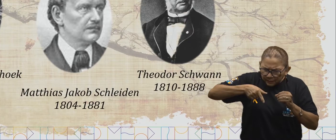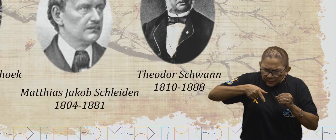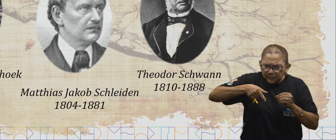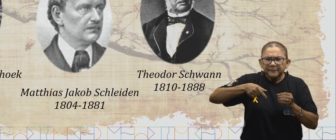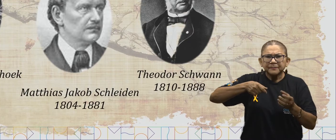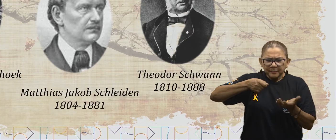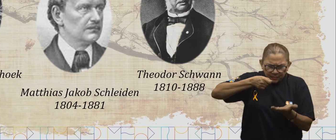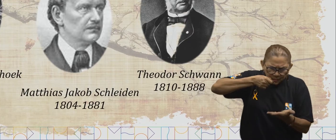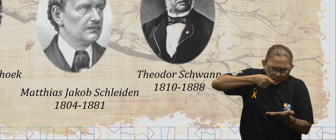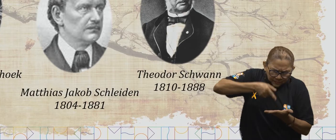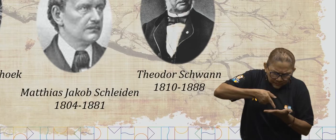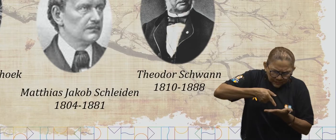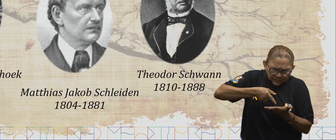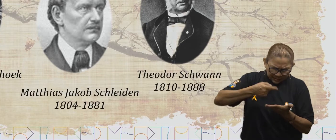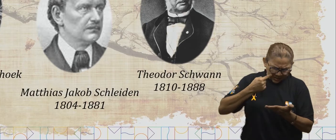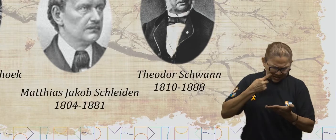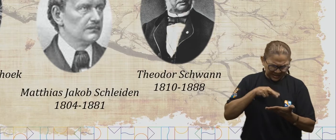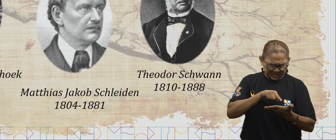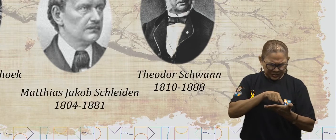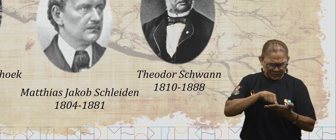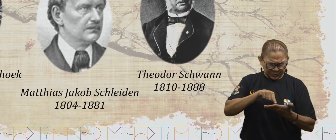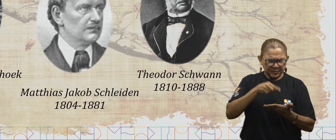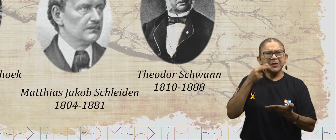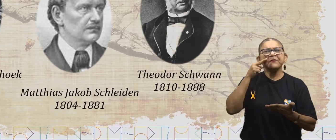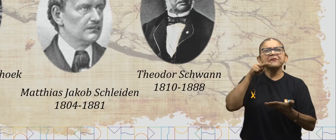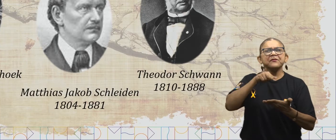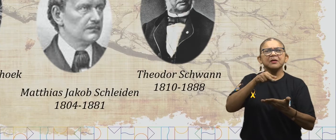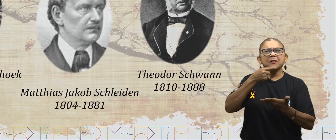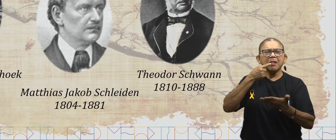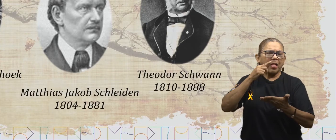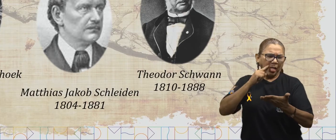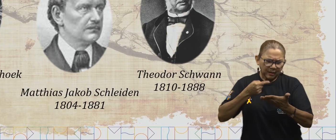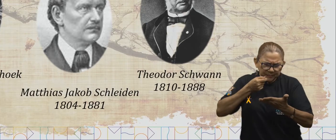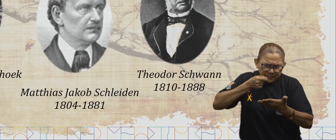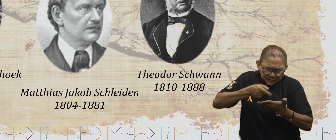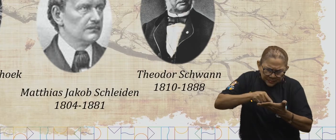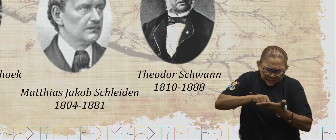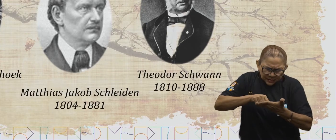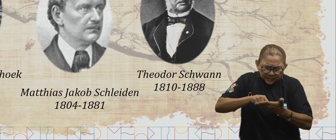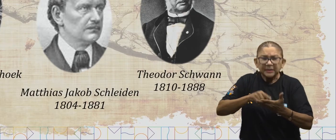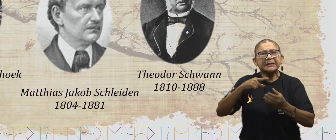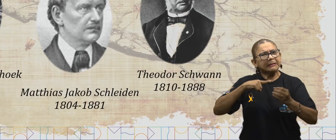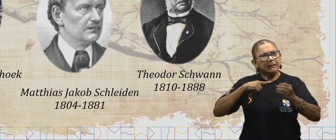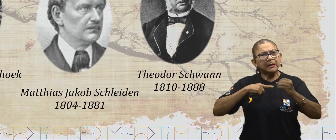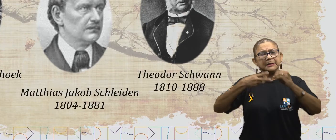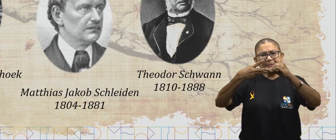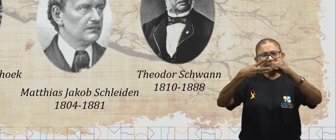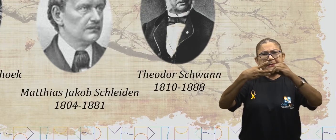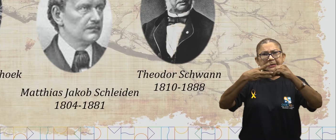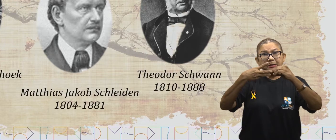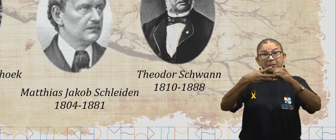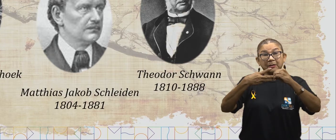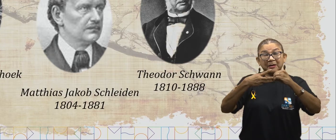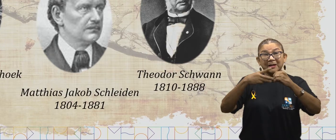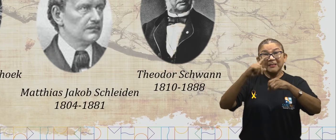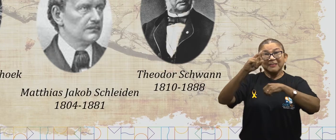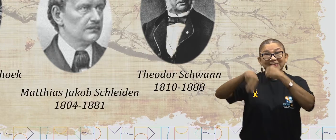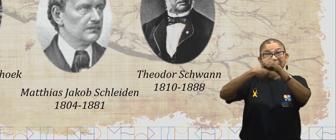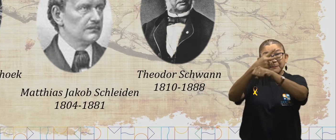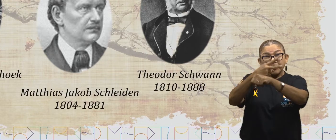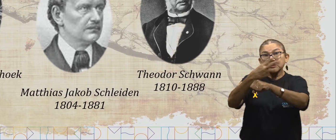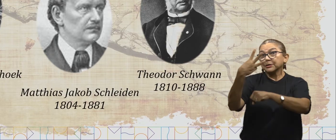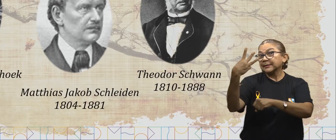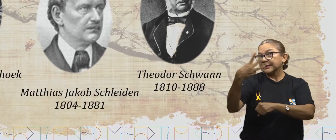e verificou que elas contêm seres formados por uma única célula. Quase 200 anos depois,